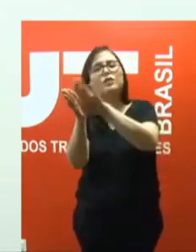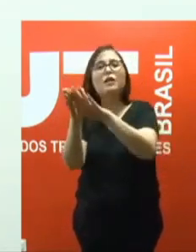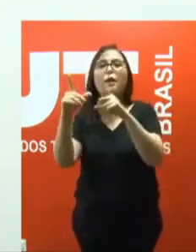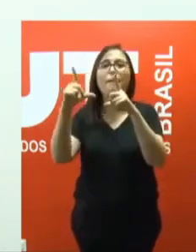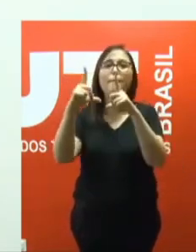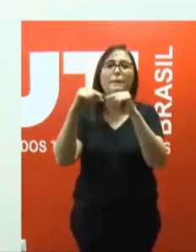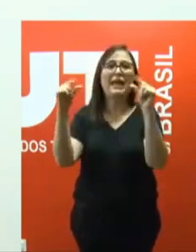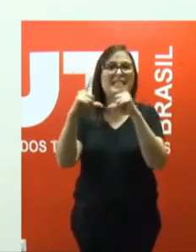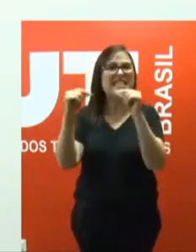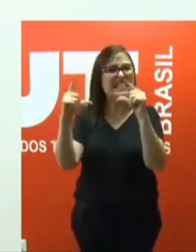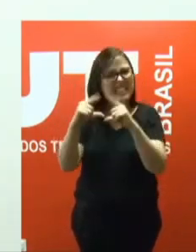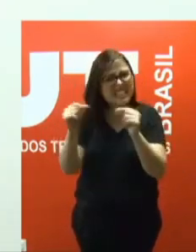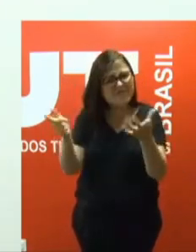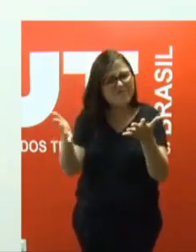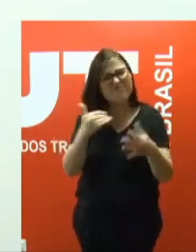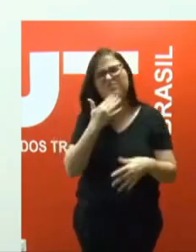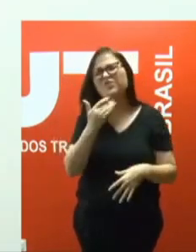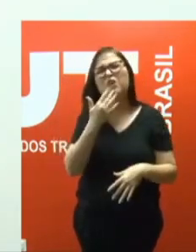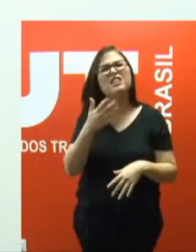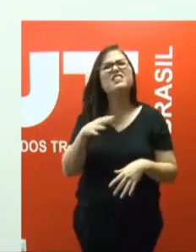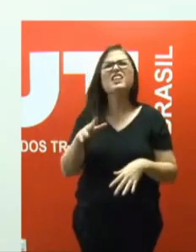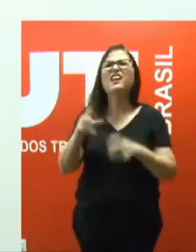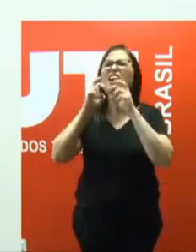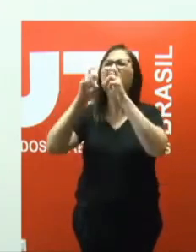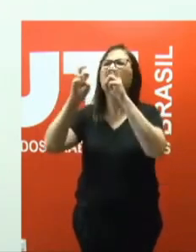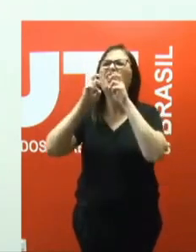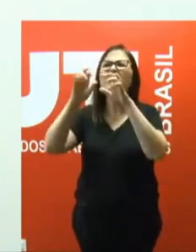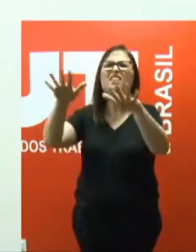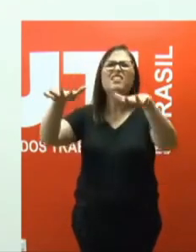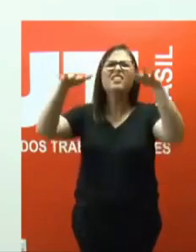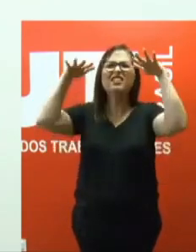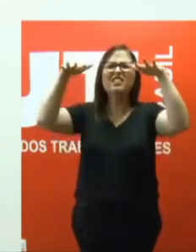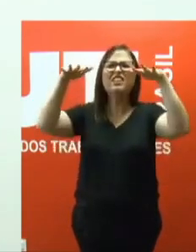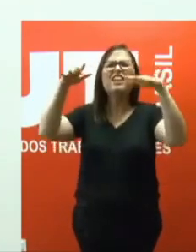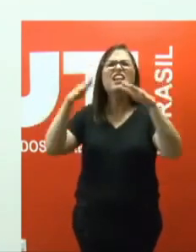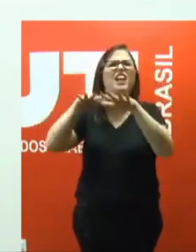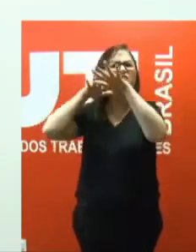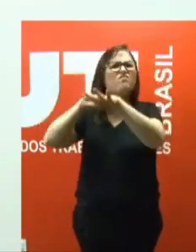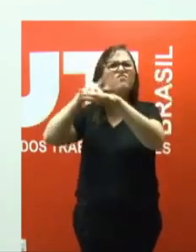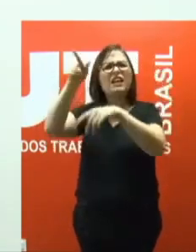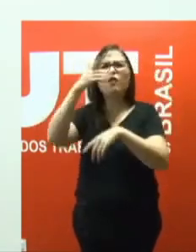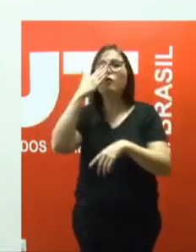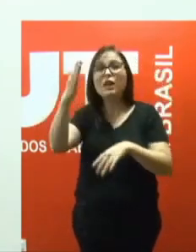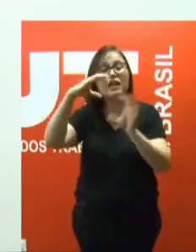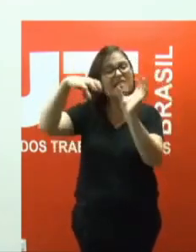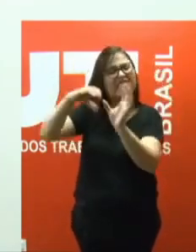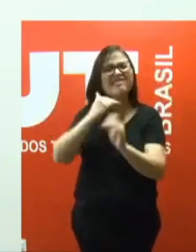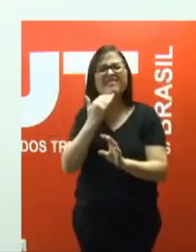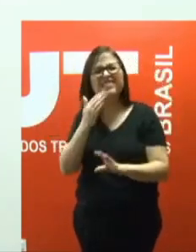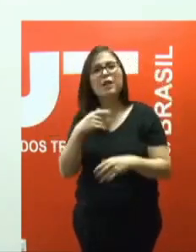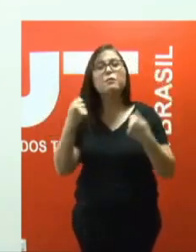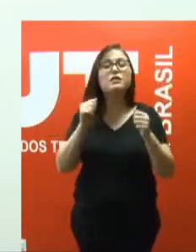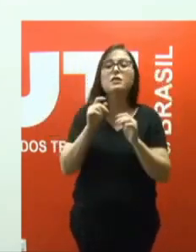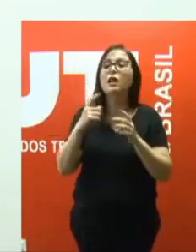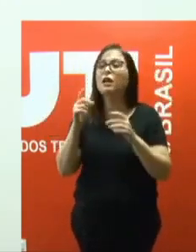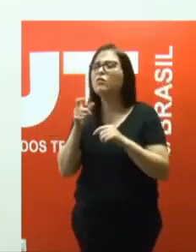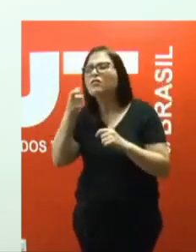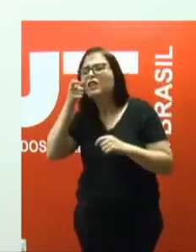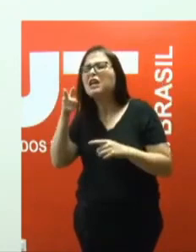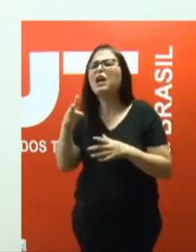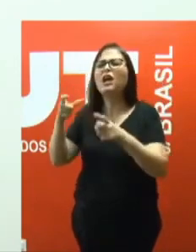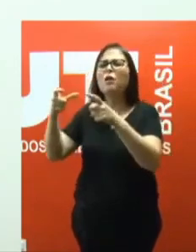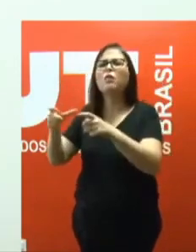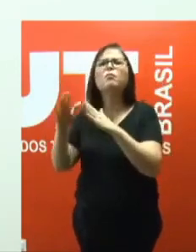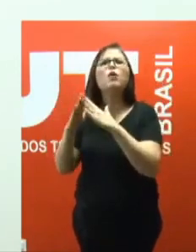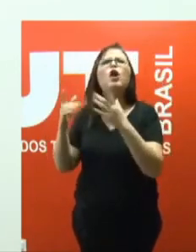pegasse, mapeasse o endereço de cada deputado e fosse 50 pessoas na casa do deputado, não é para xingar,